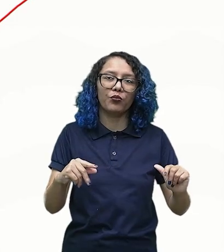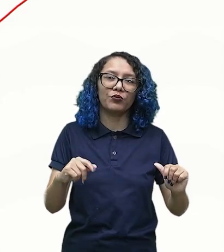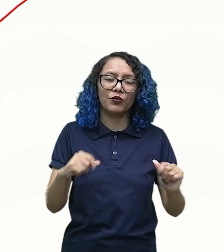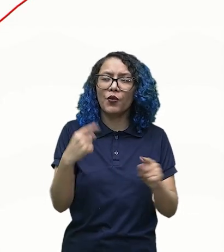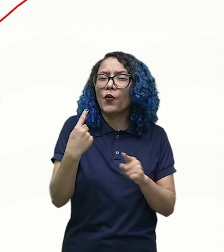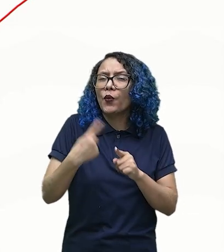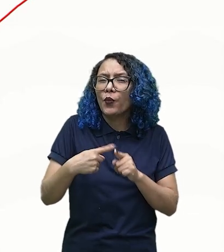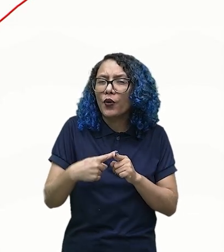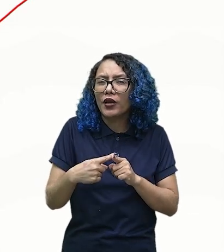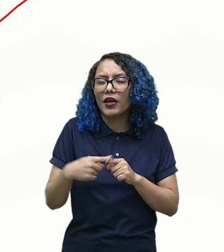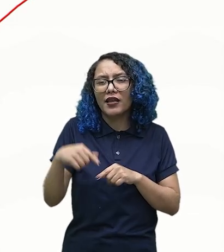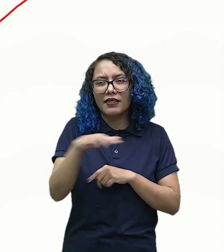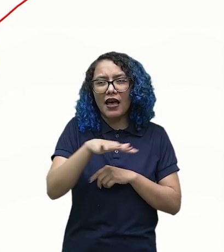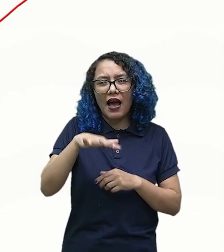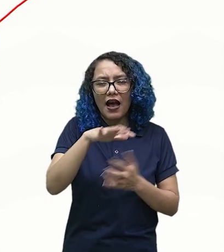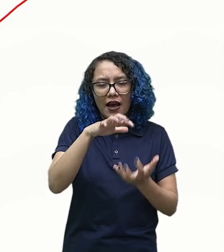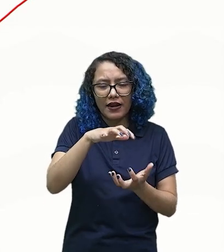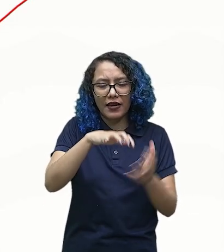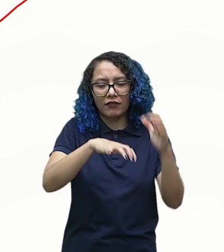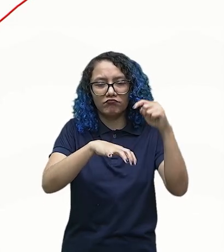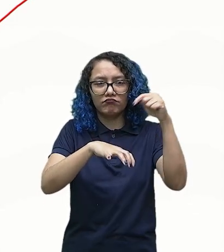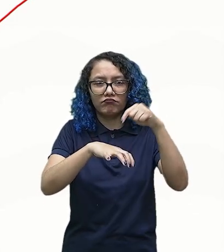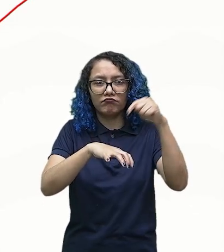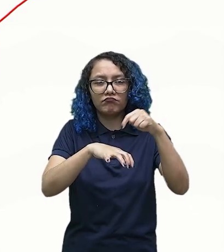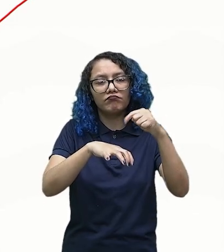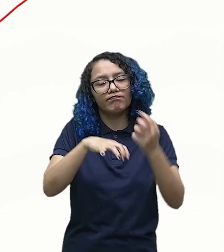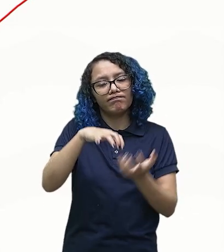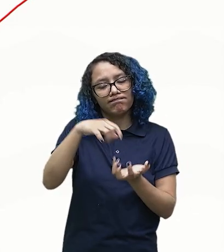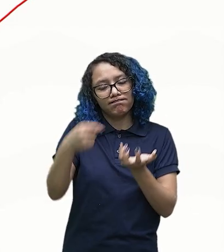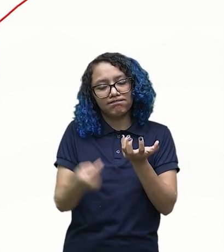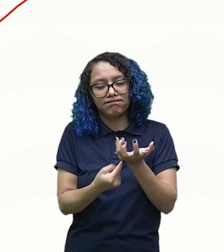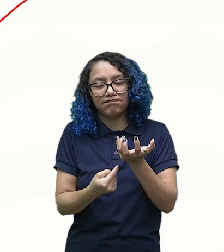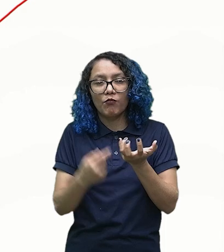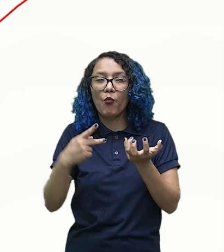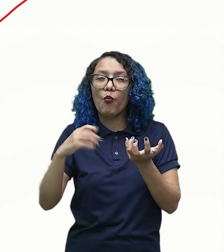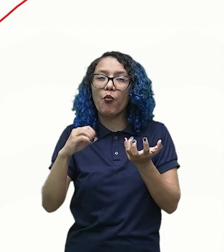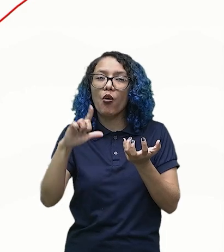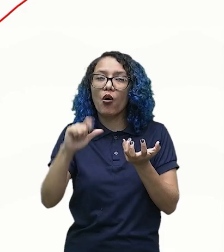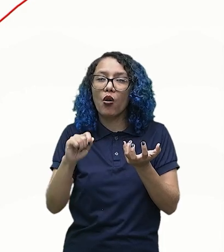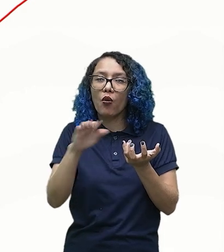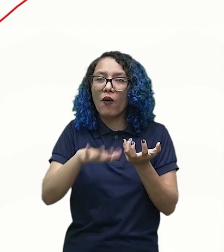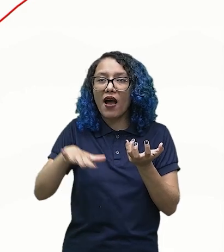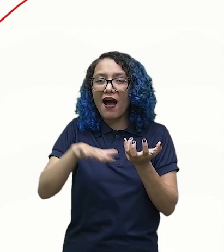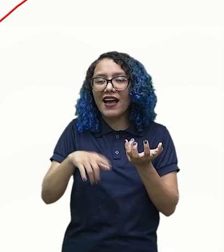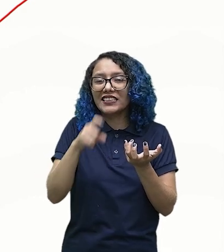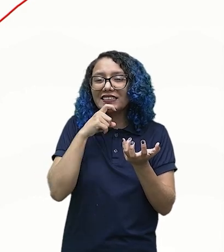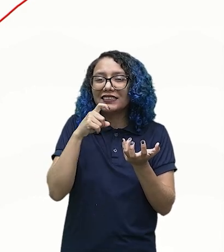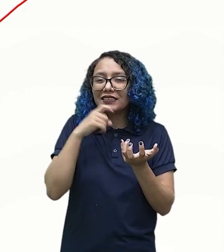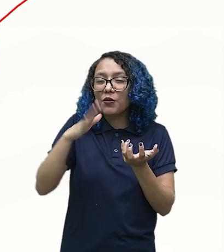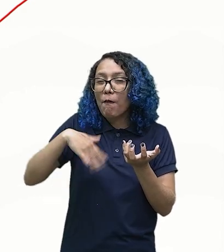do planeta, ou seja, conhecidas como polos, são regiões mais frias e que aí se